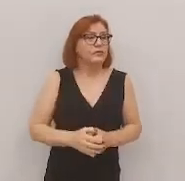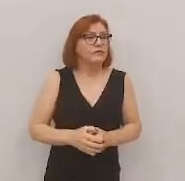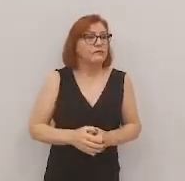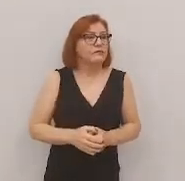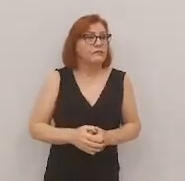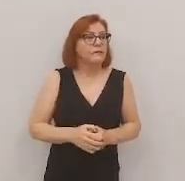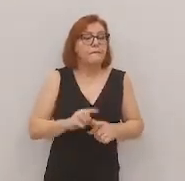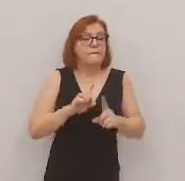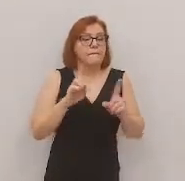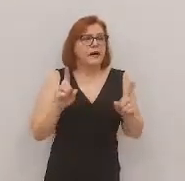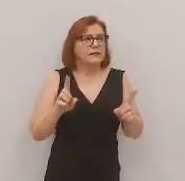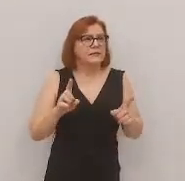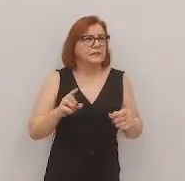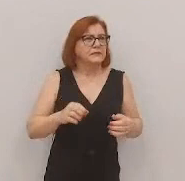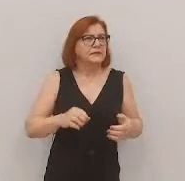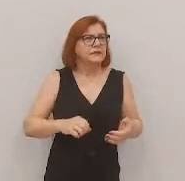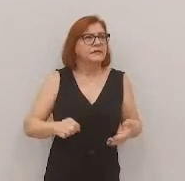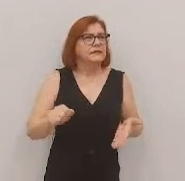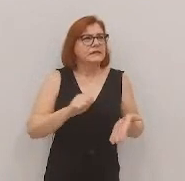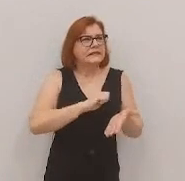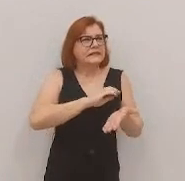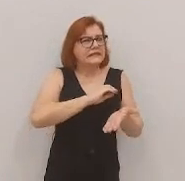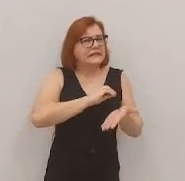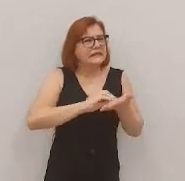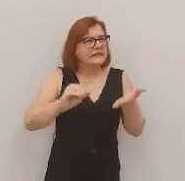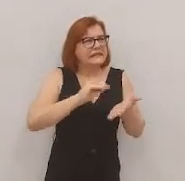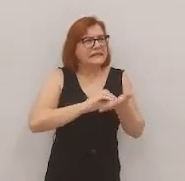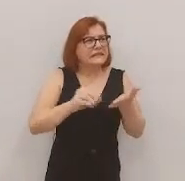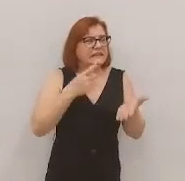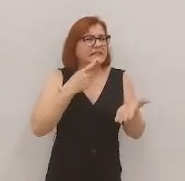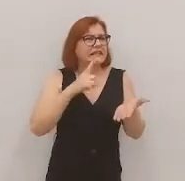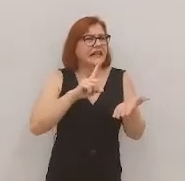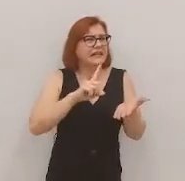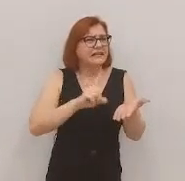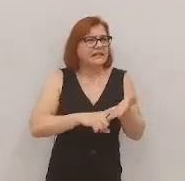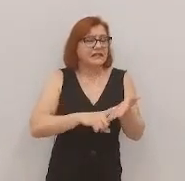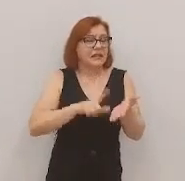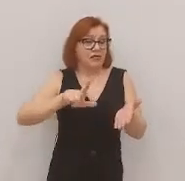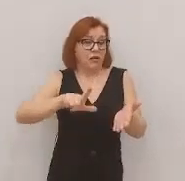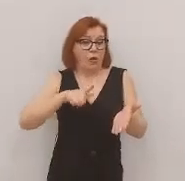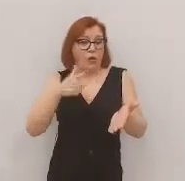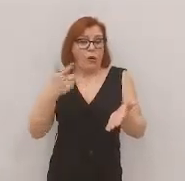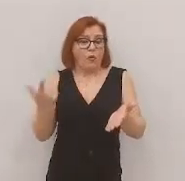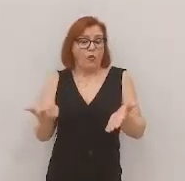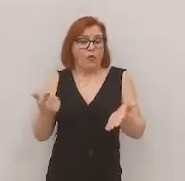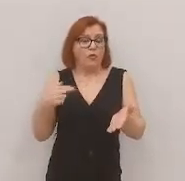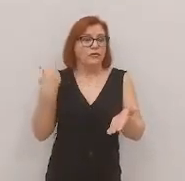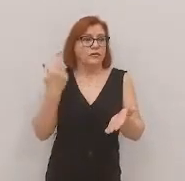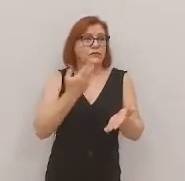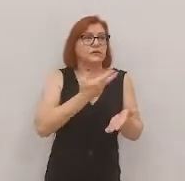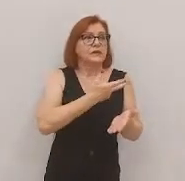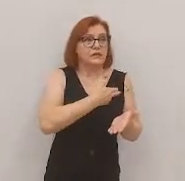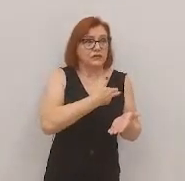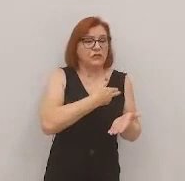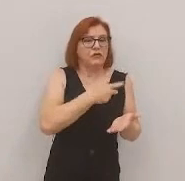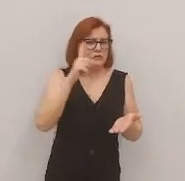Havendo riscado a cédula que era contra nós nas